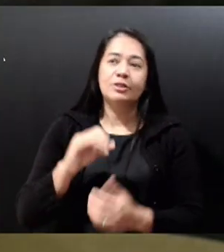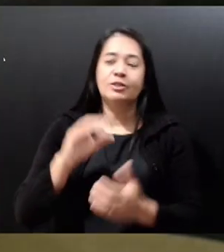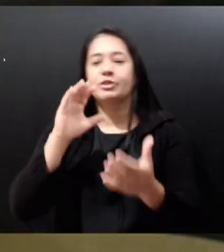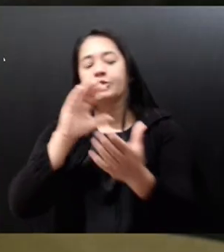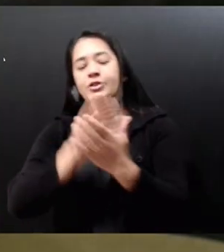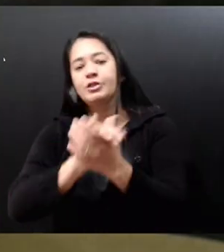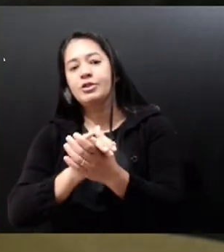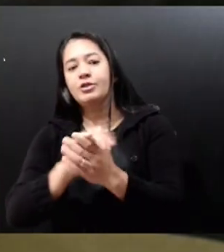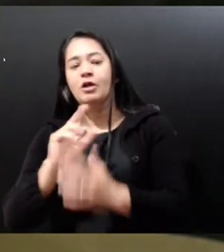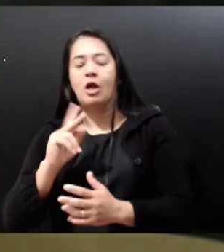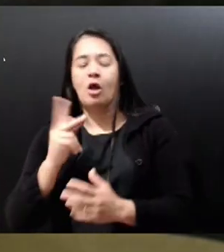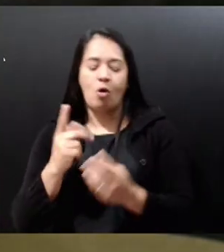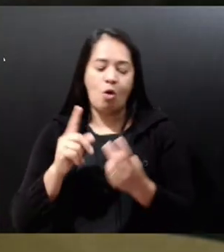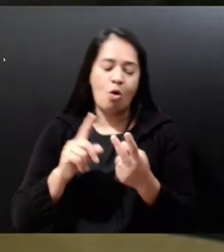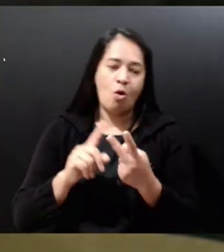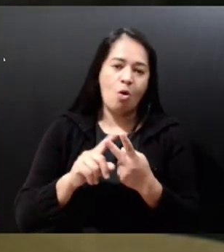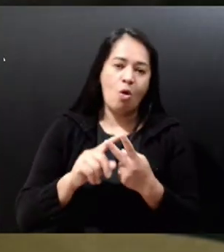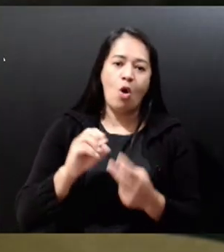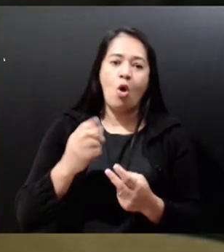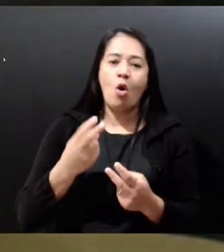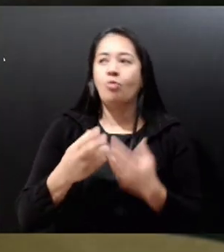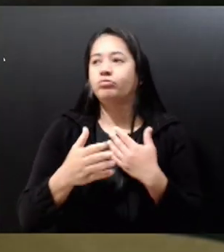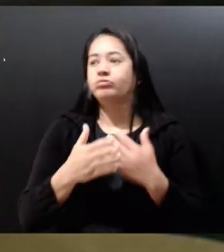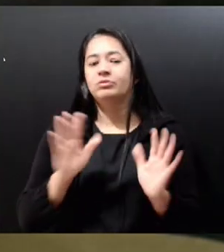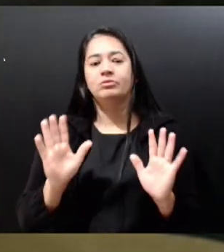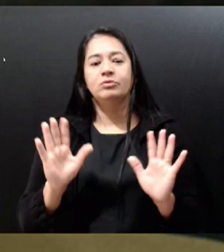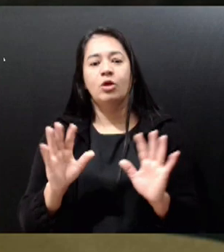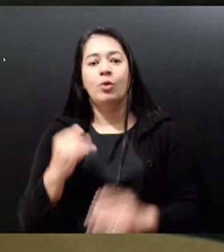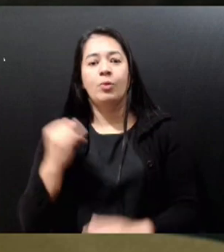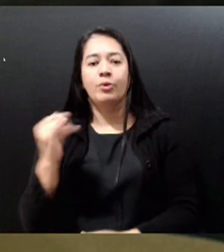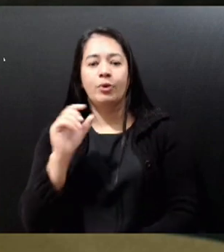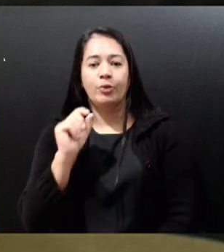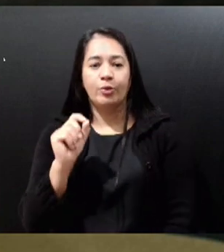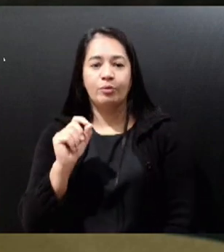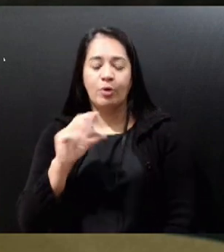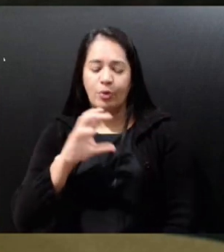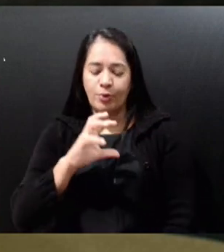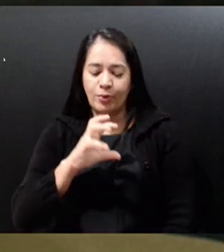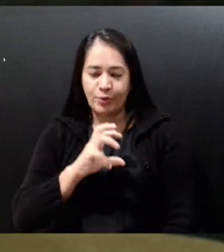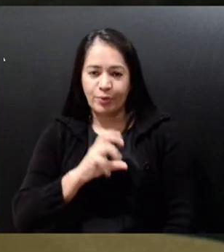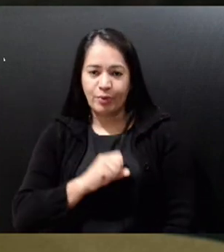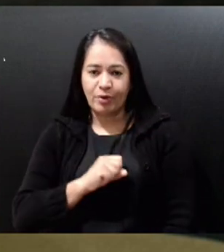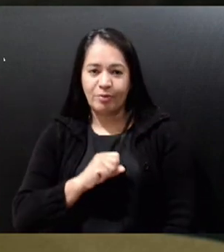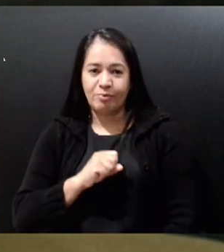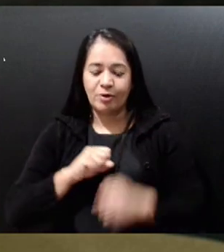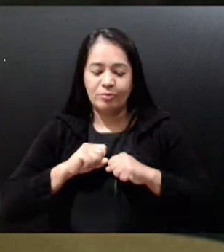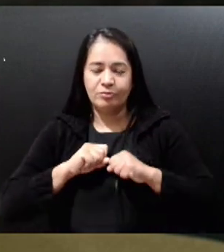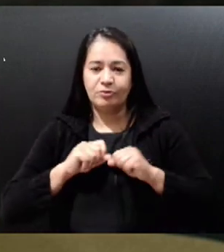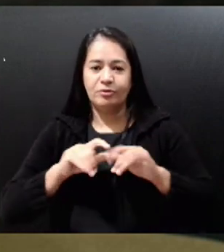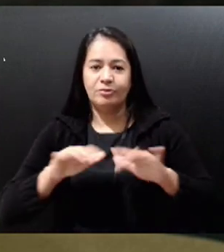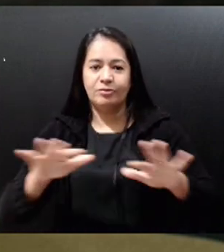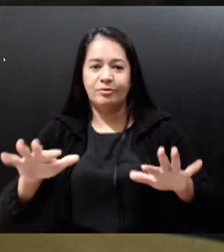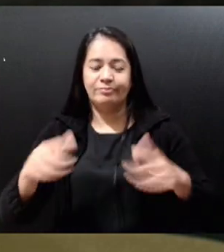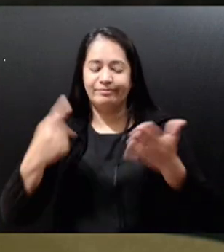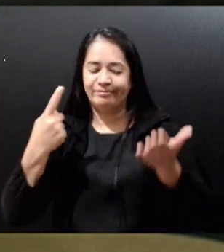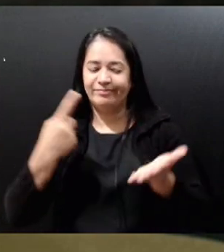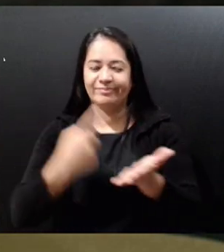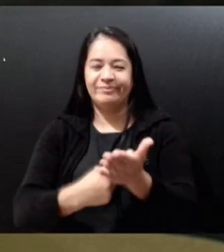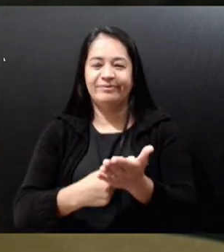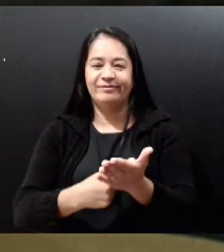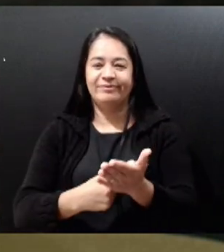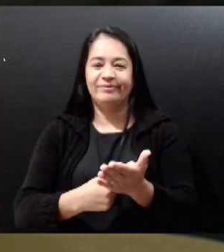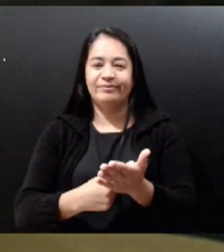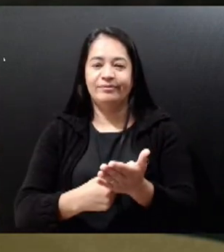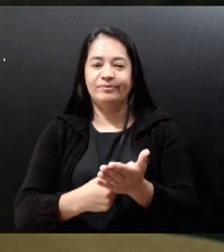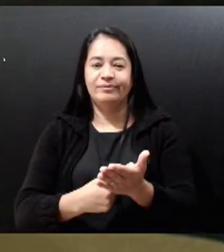ou nada do tipo. O que importa é o amor que transborda, combinado? Então, gente, eu só tenho